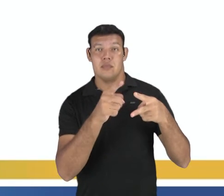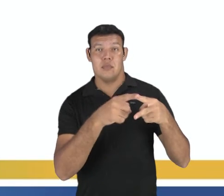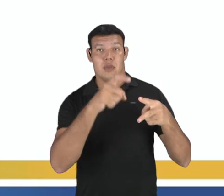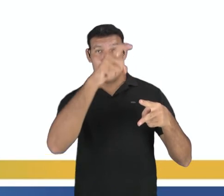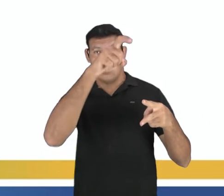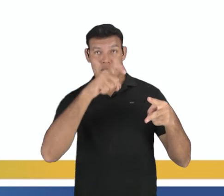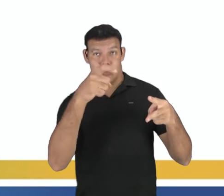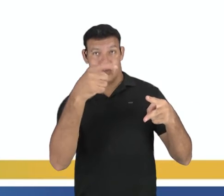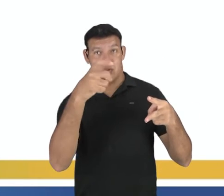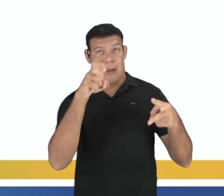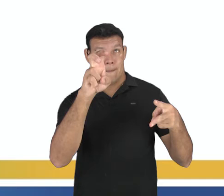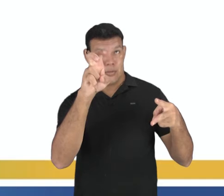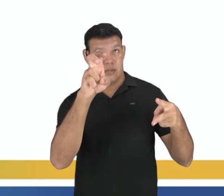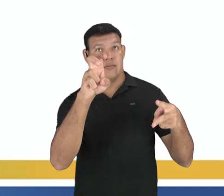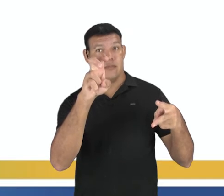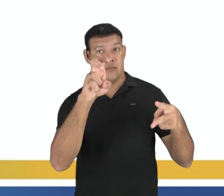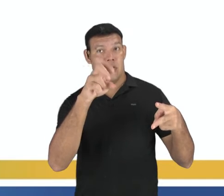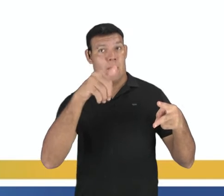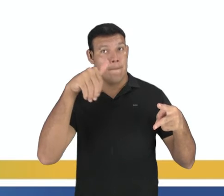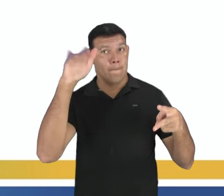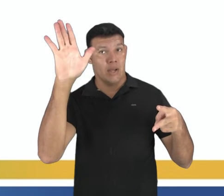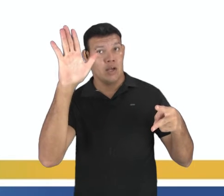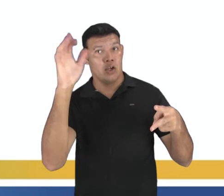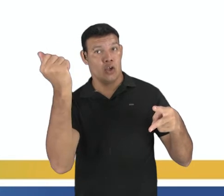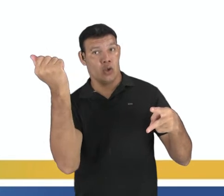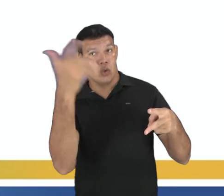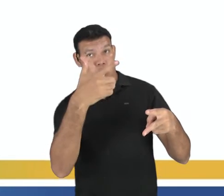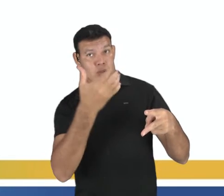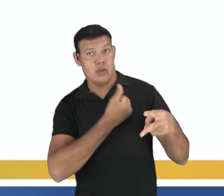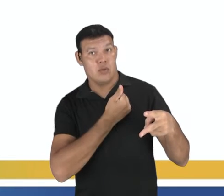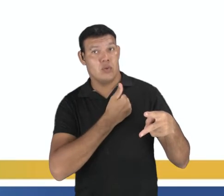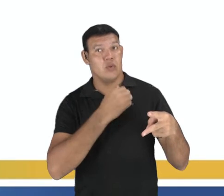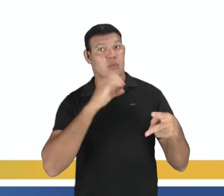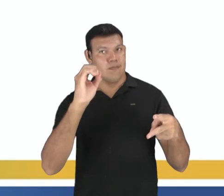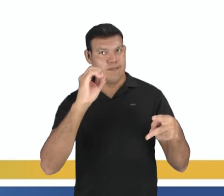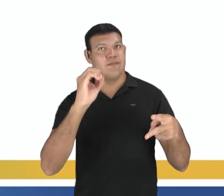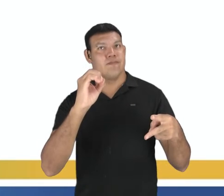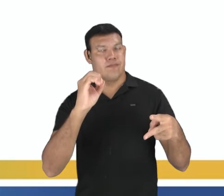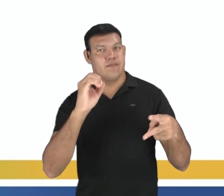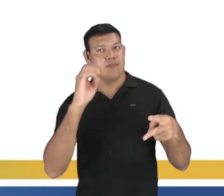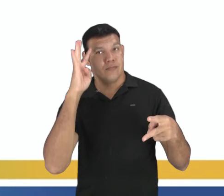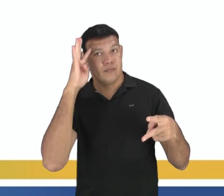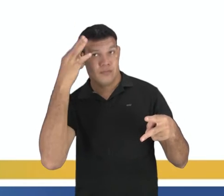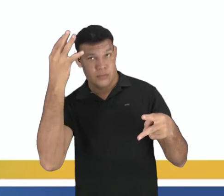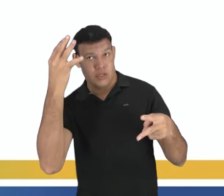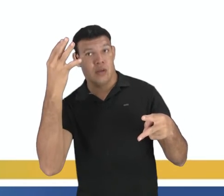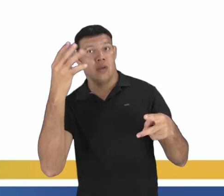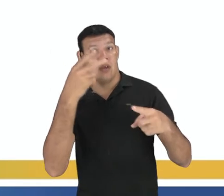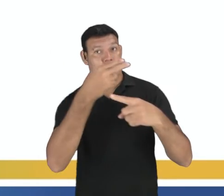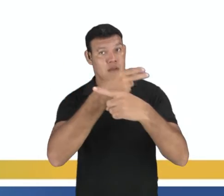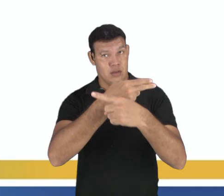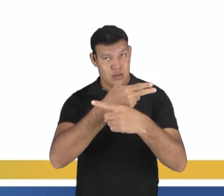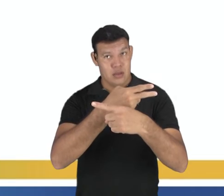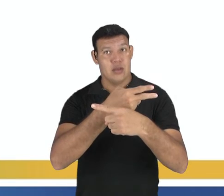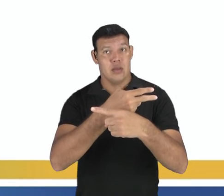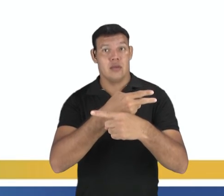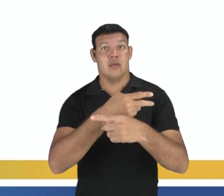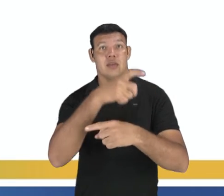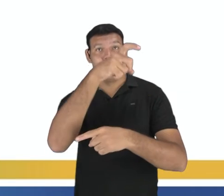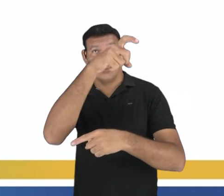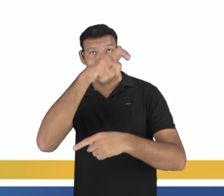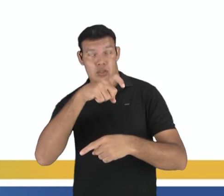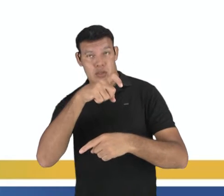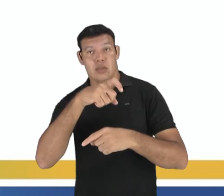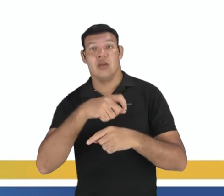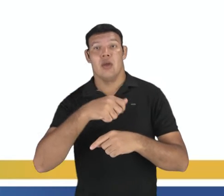x menor que 5 maior que 0. E aí, quando você resolver essa inequação, nós vamos ter que o x